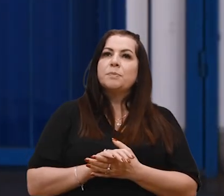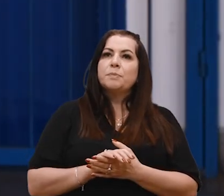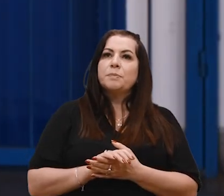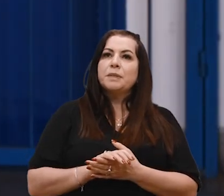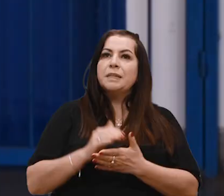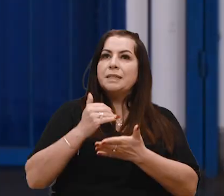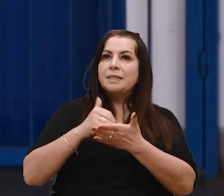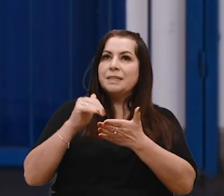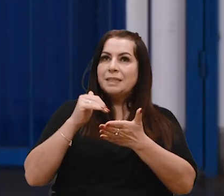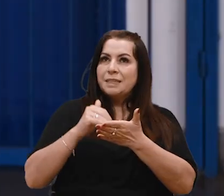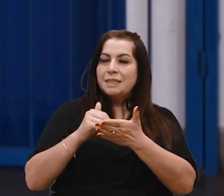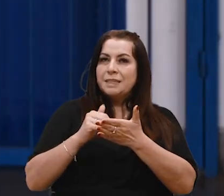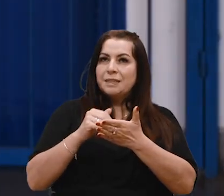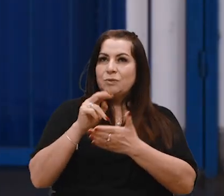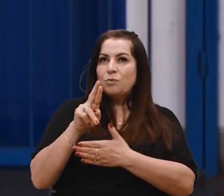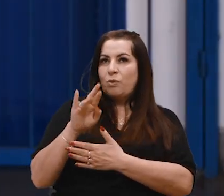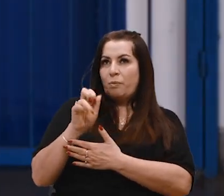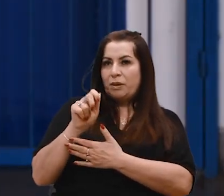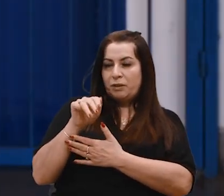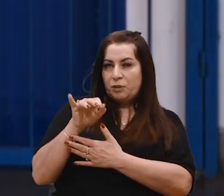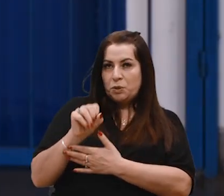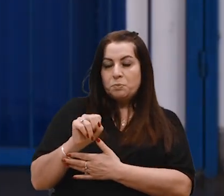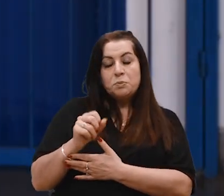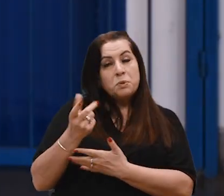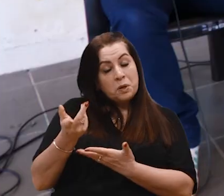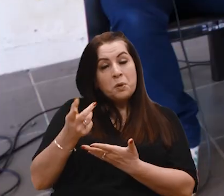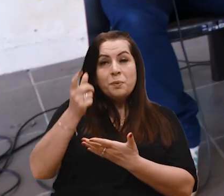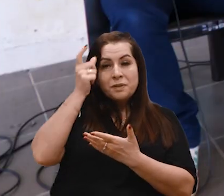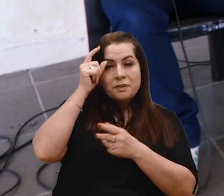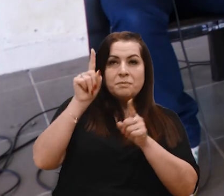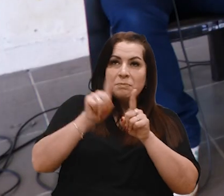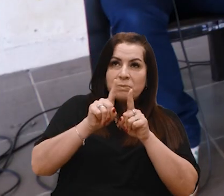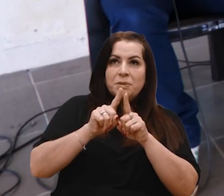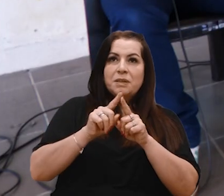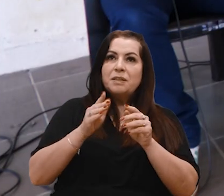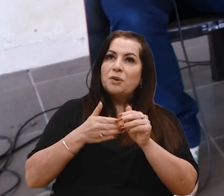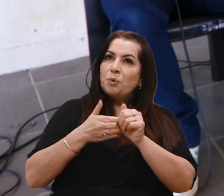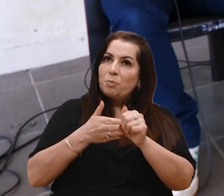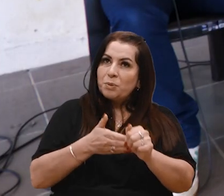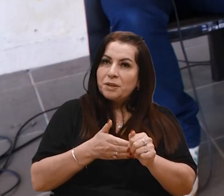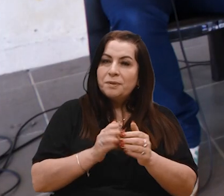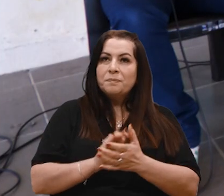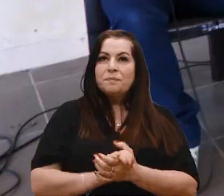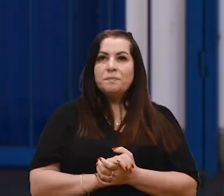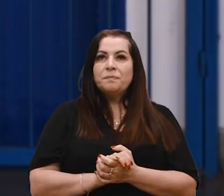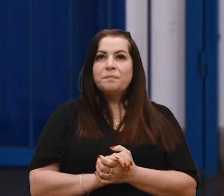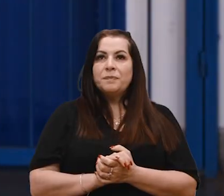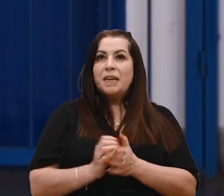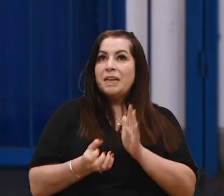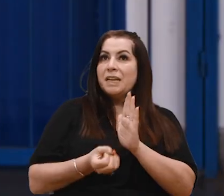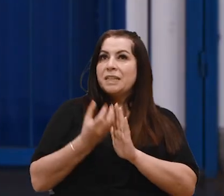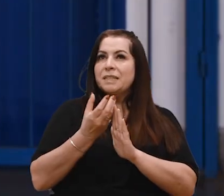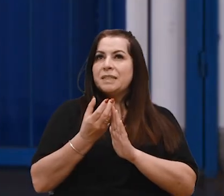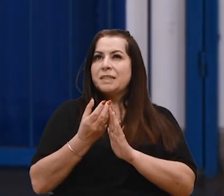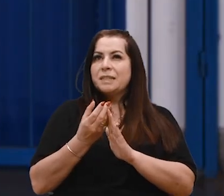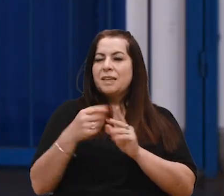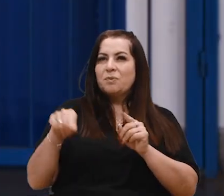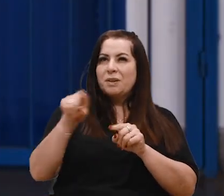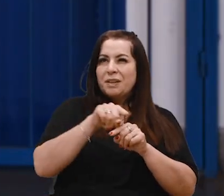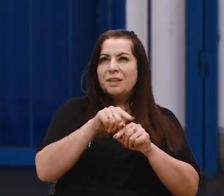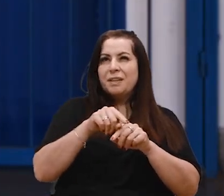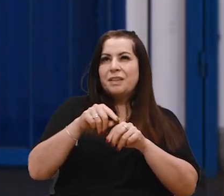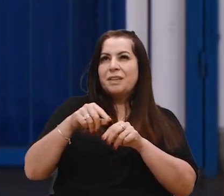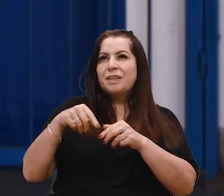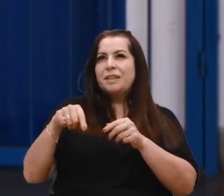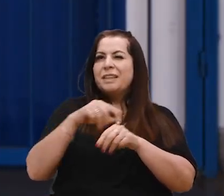Câmara, e que ele está secretário do Urbanismo. E, coincidentemente, também que tem acompanhado a criação